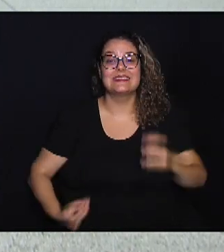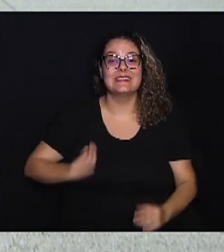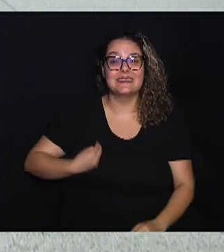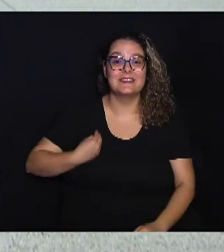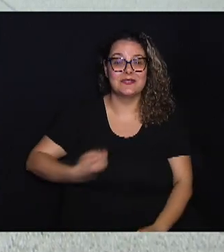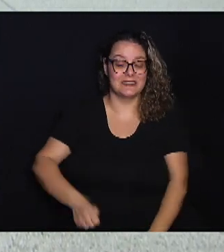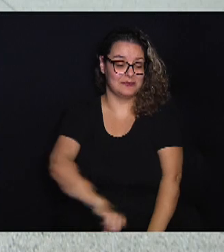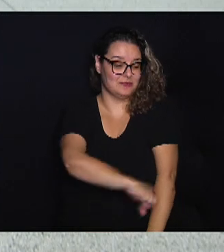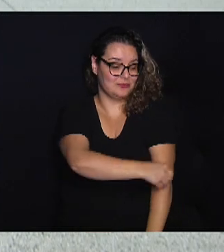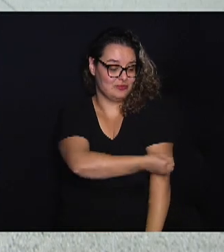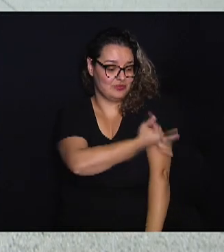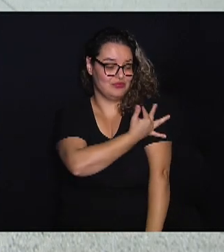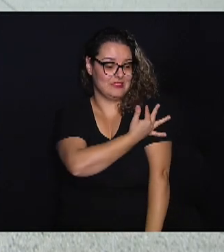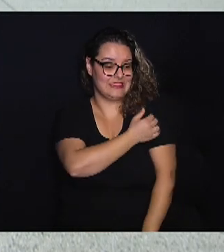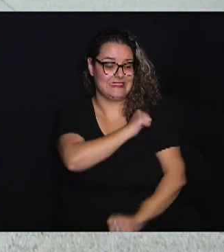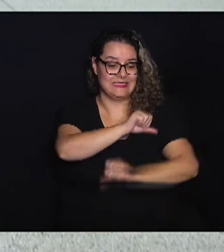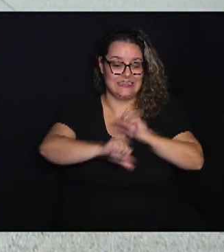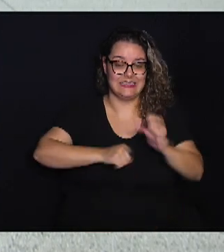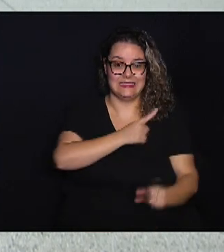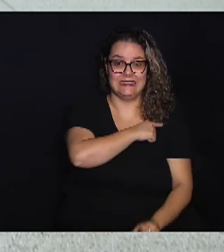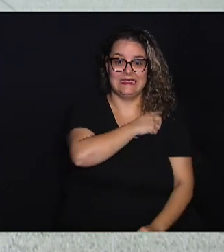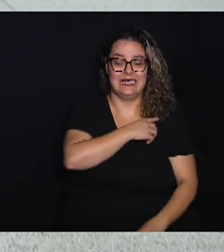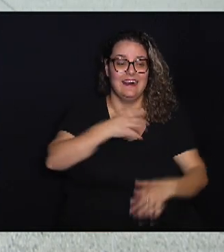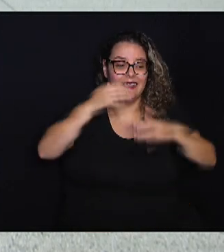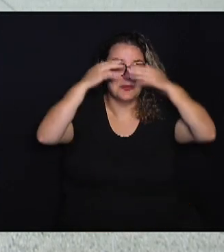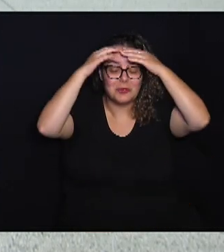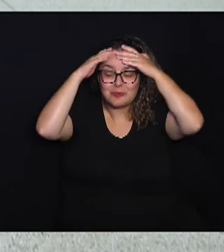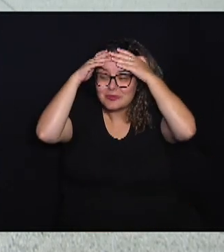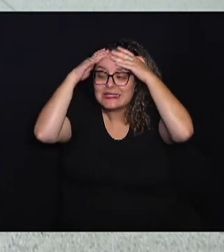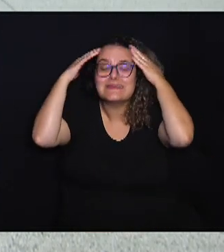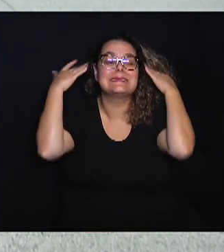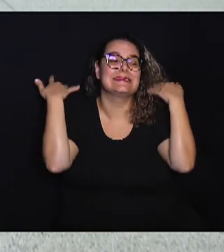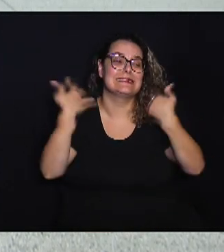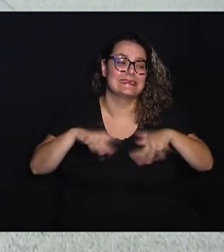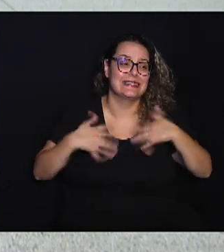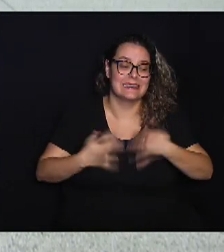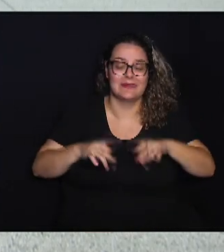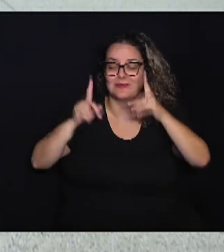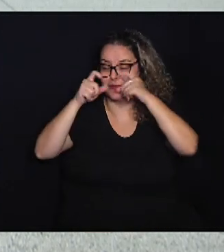médio? Puxa vida, será que vai ser um bicho de 7 cabeças? Será que eu vou dar